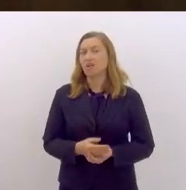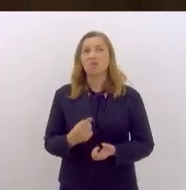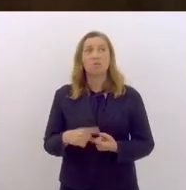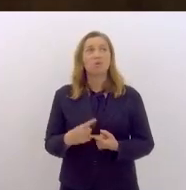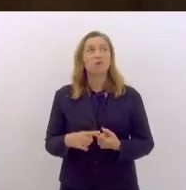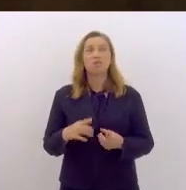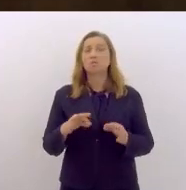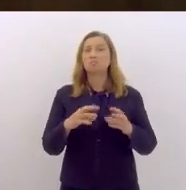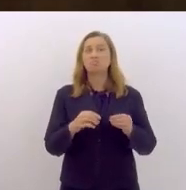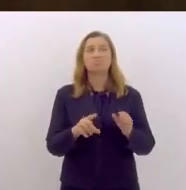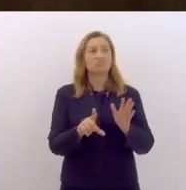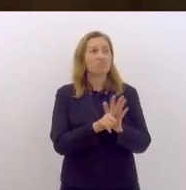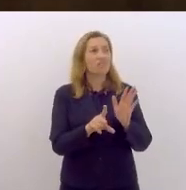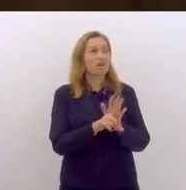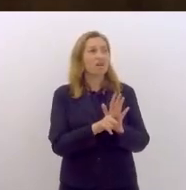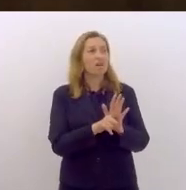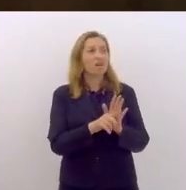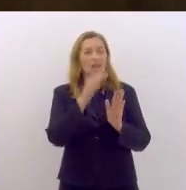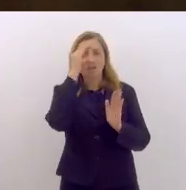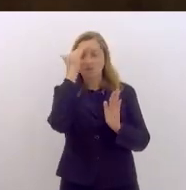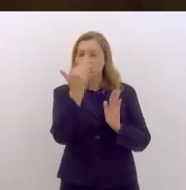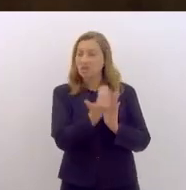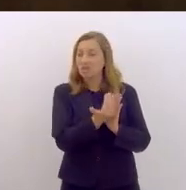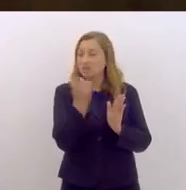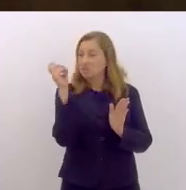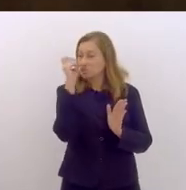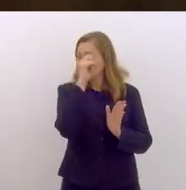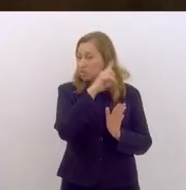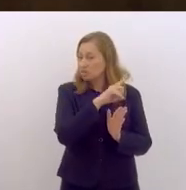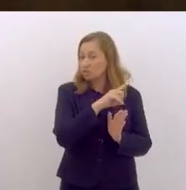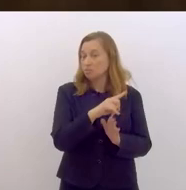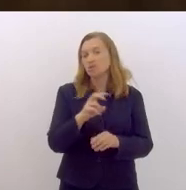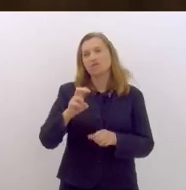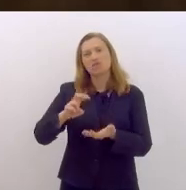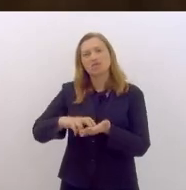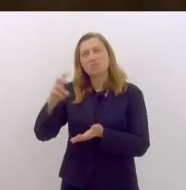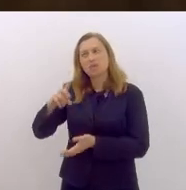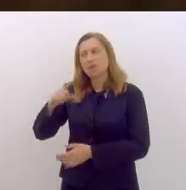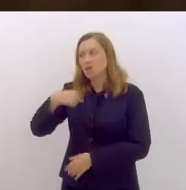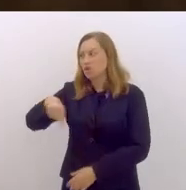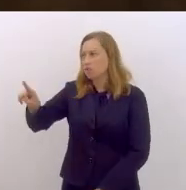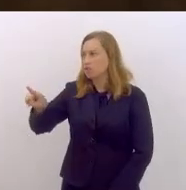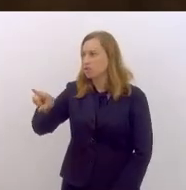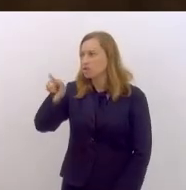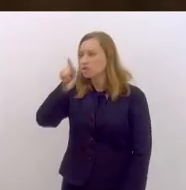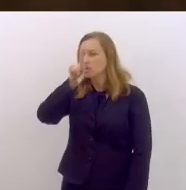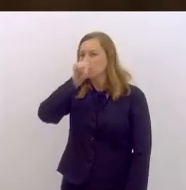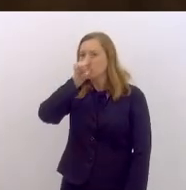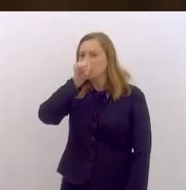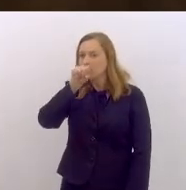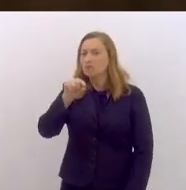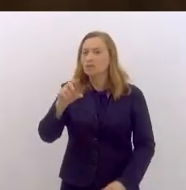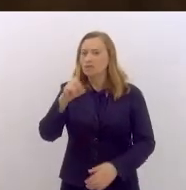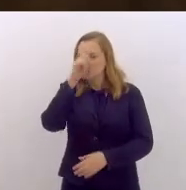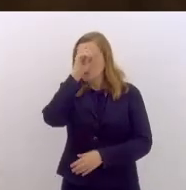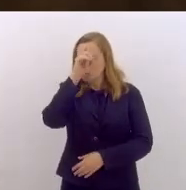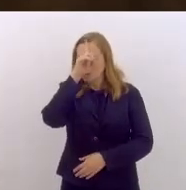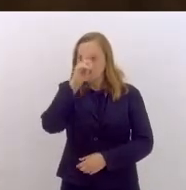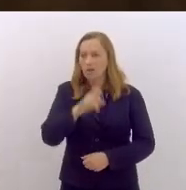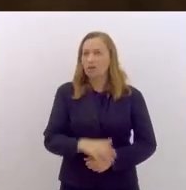Eu, de manhã cedo, eu estive lá em Nova Iguaçu, num hospital